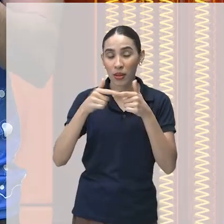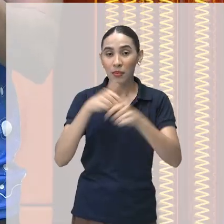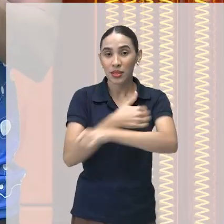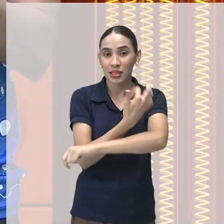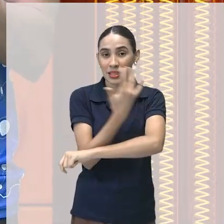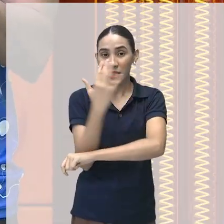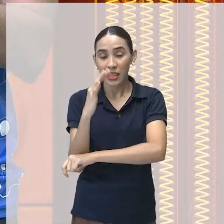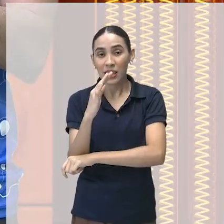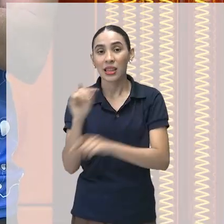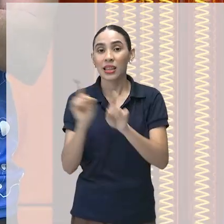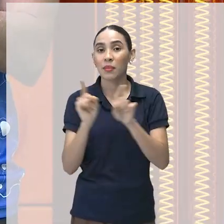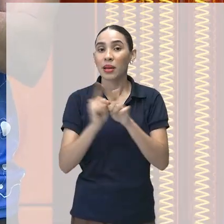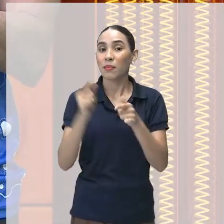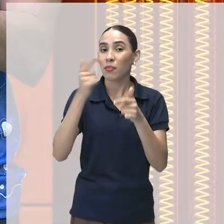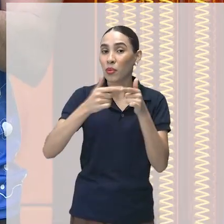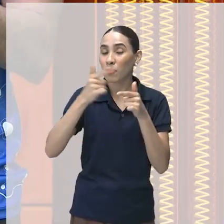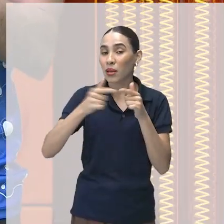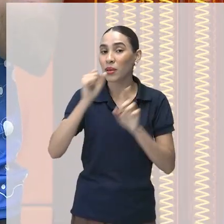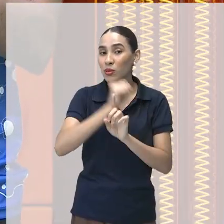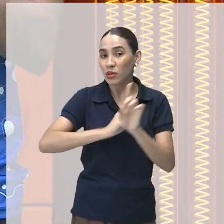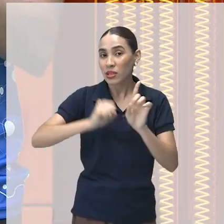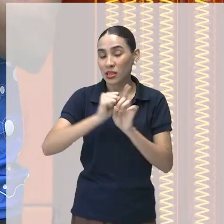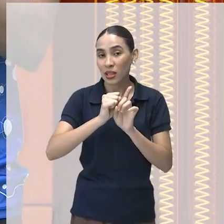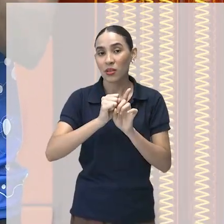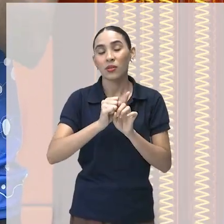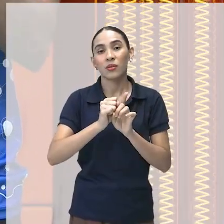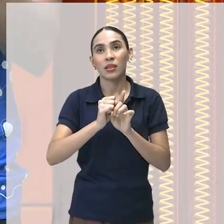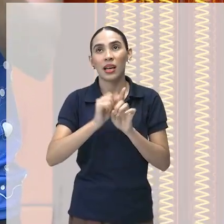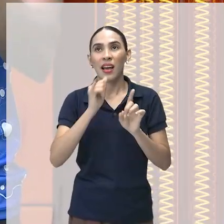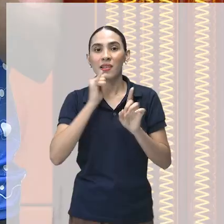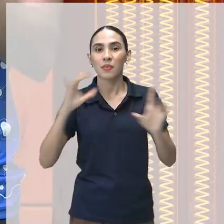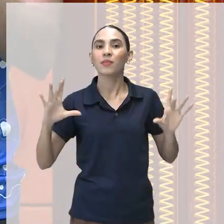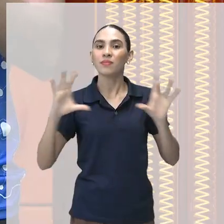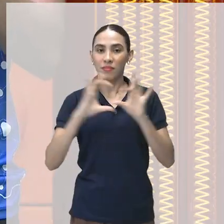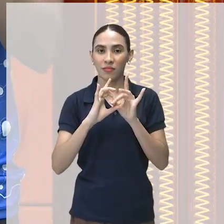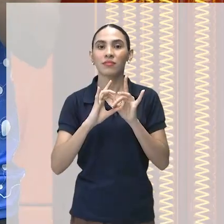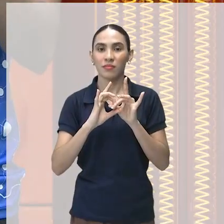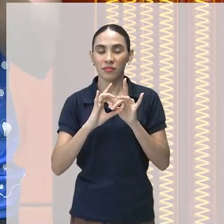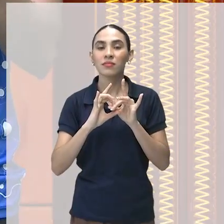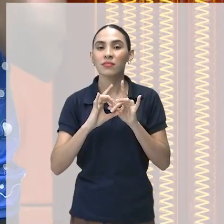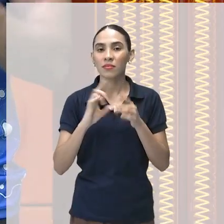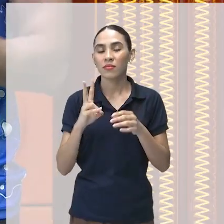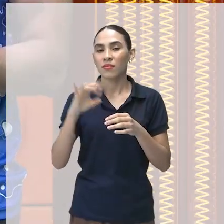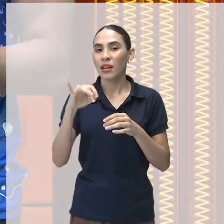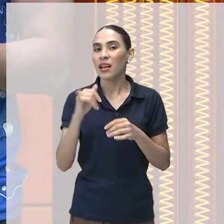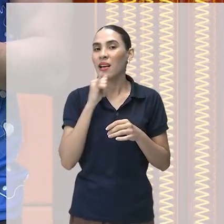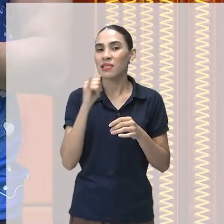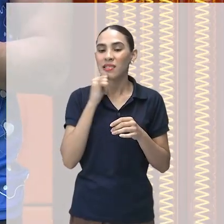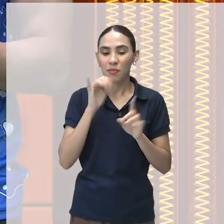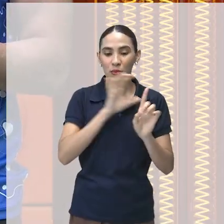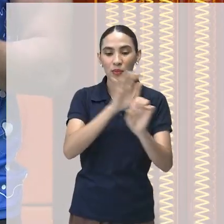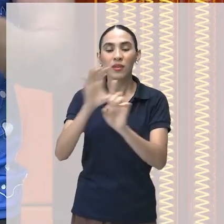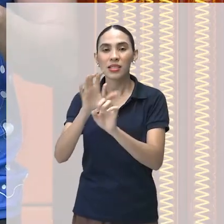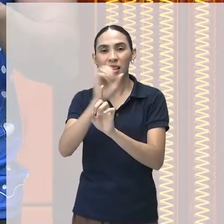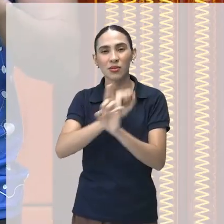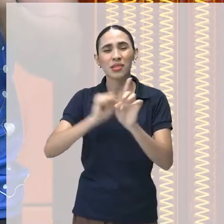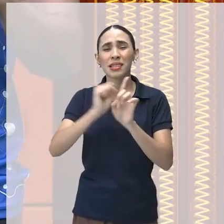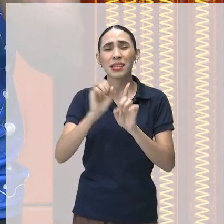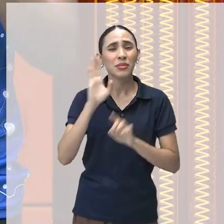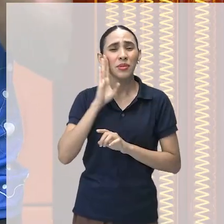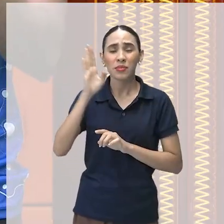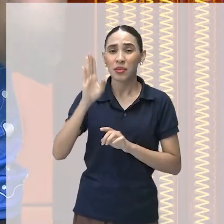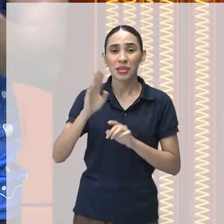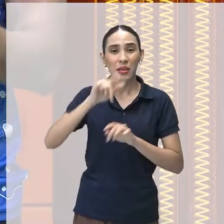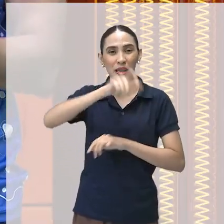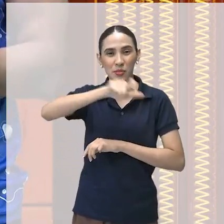urbanos e problemas sociais urbanos, eles se entrelaçam, certo? Eles atingem ali a sociedade, né? Em especial